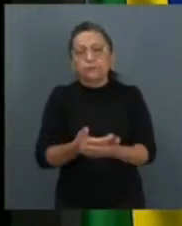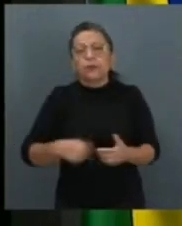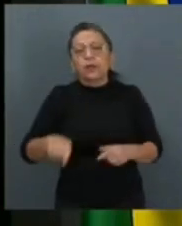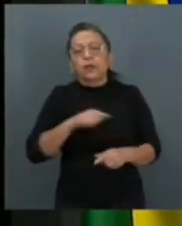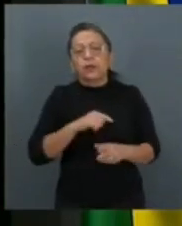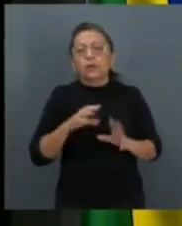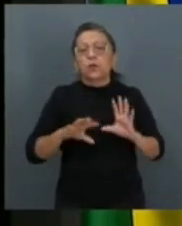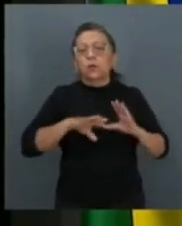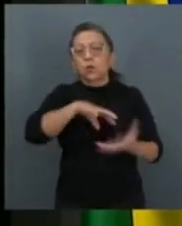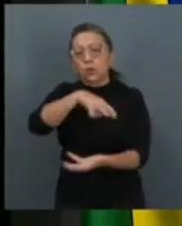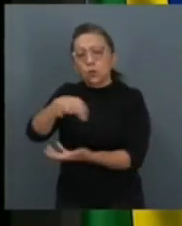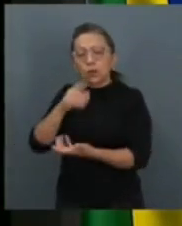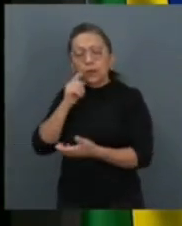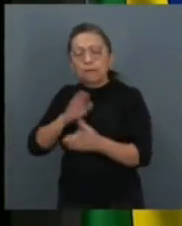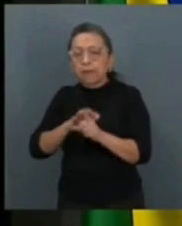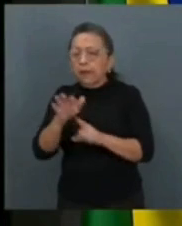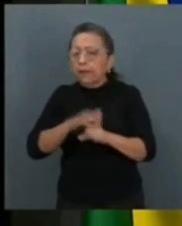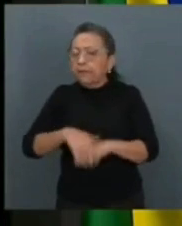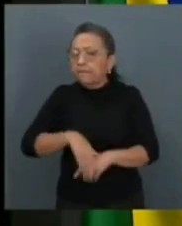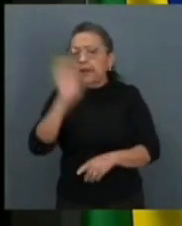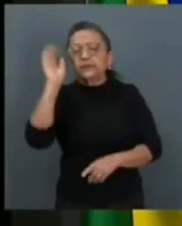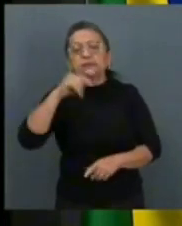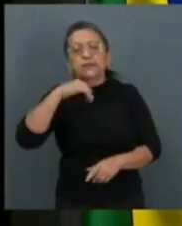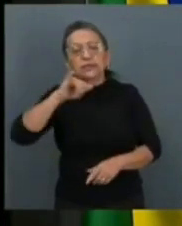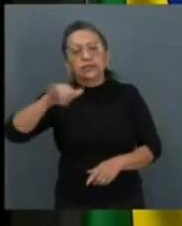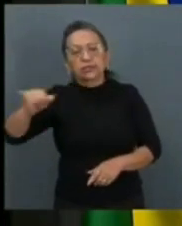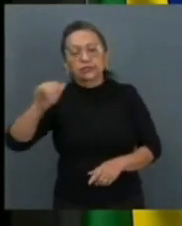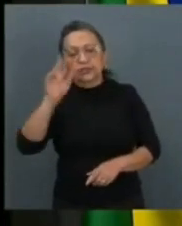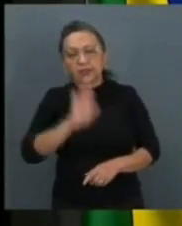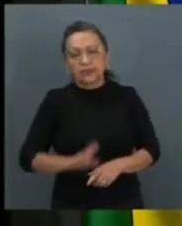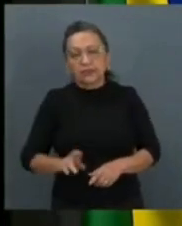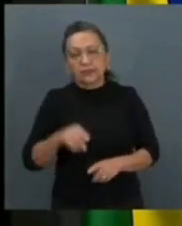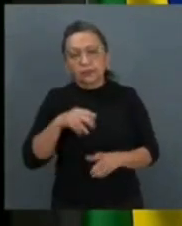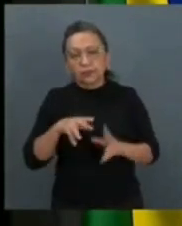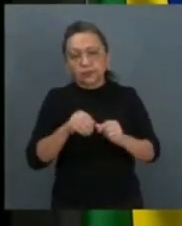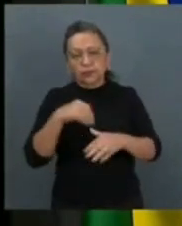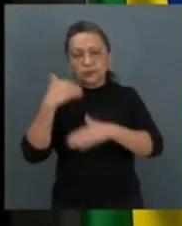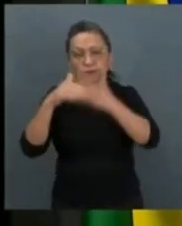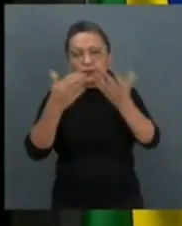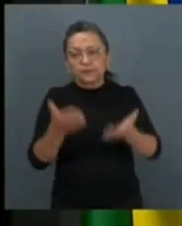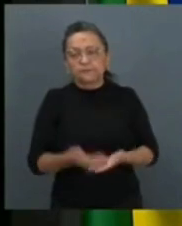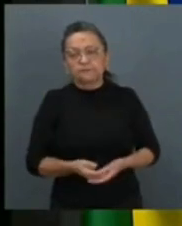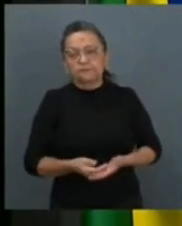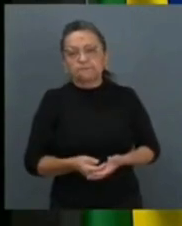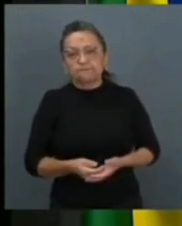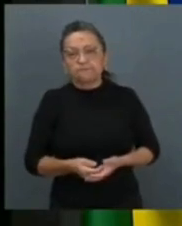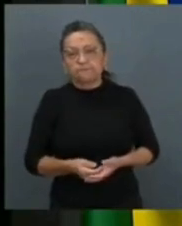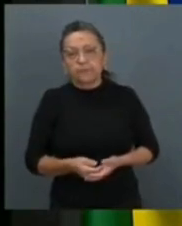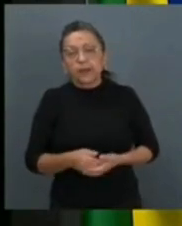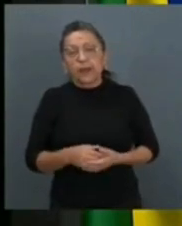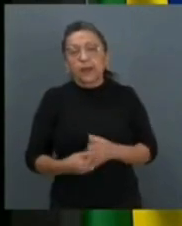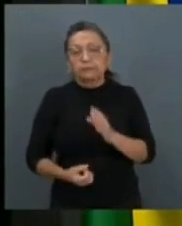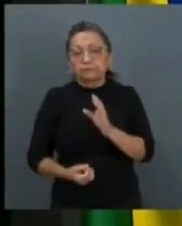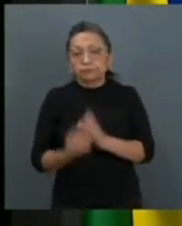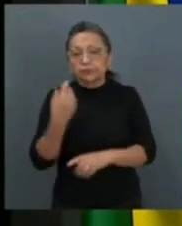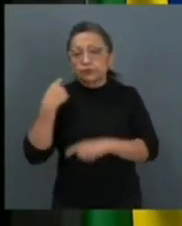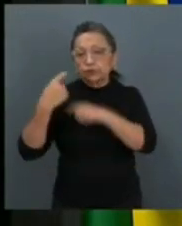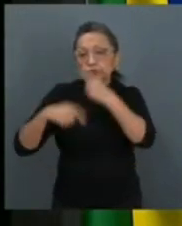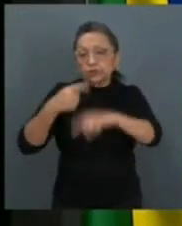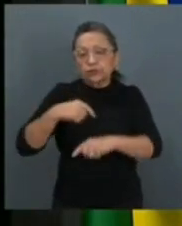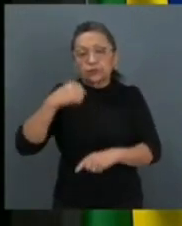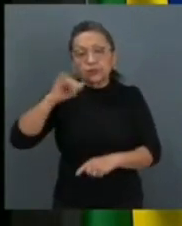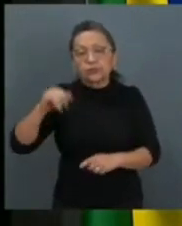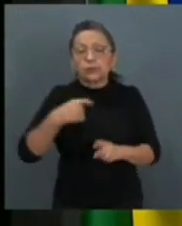um mundo que demanda cada vez mais energia elétrica para o seu desenvolvimento. A geração de energia elétrica